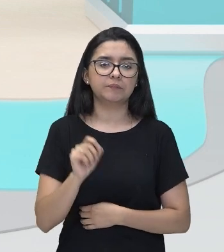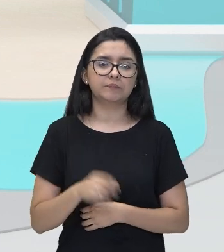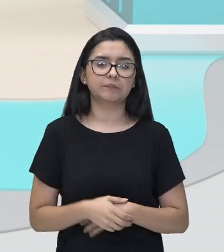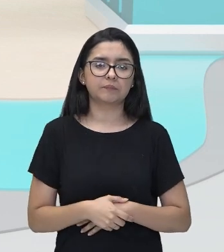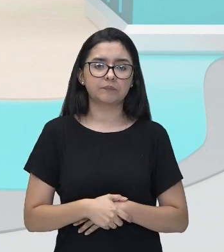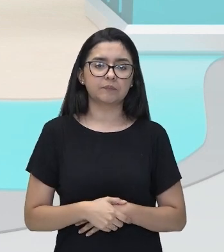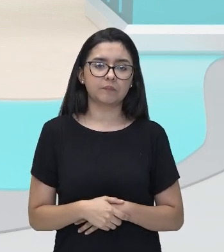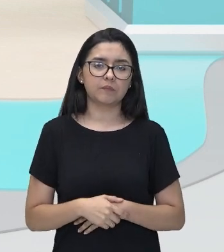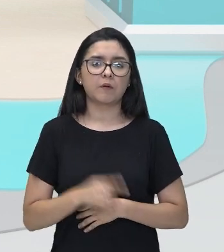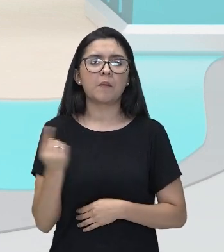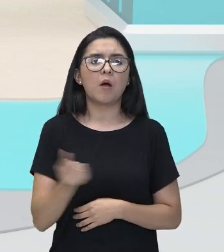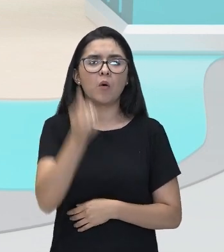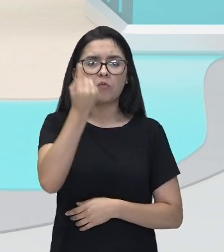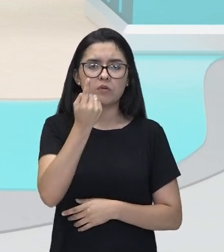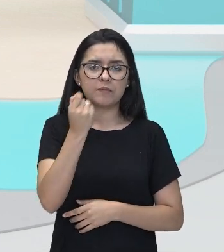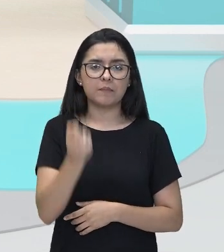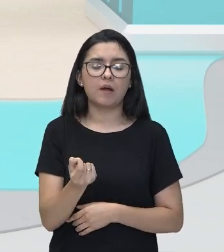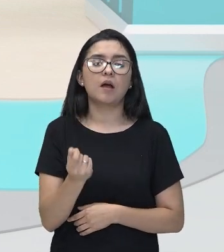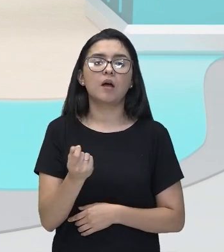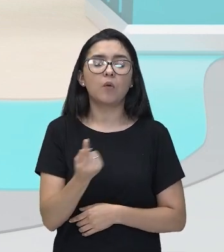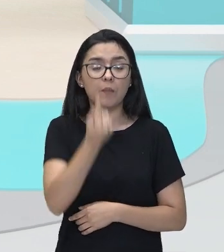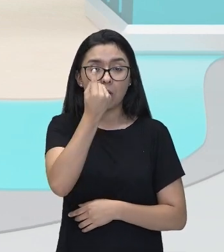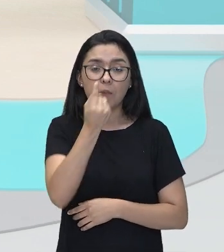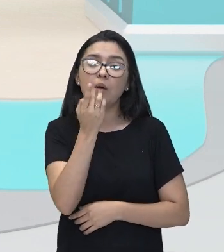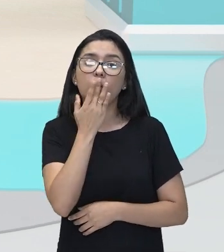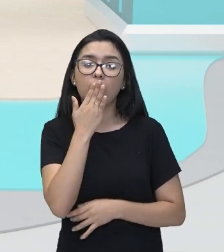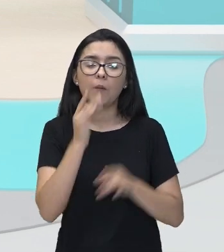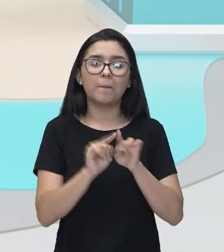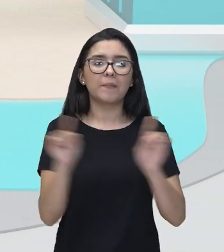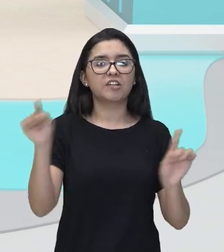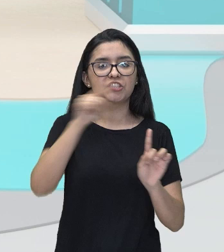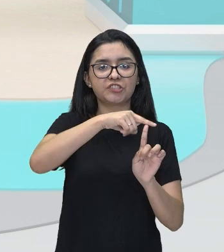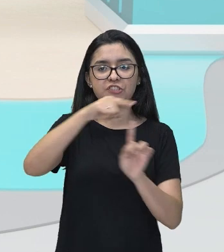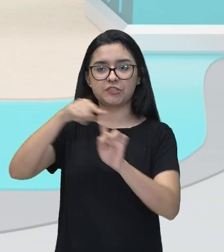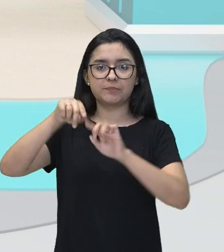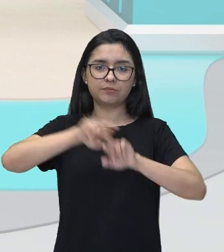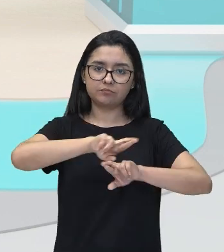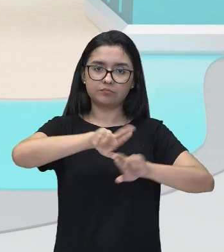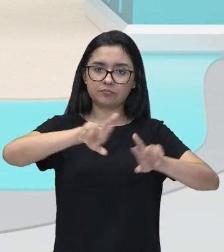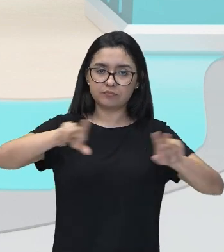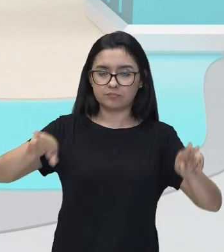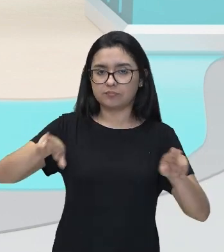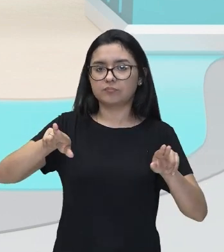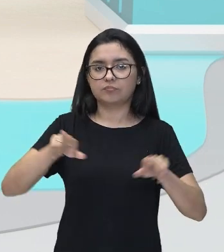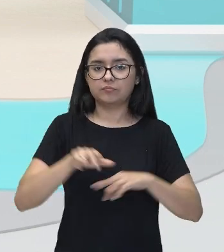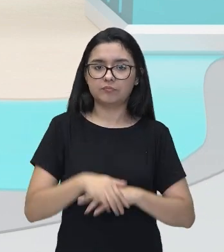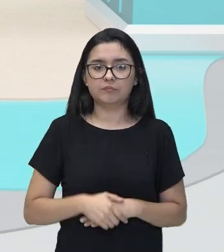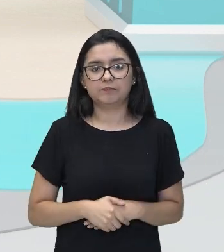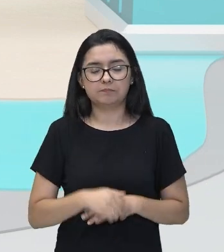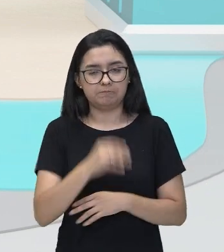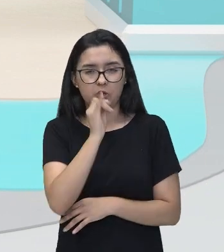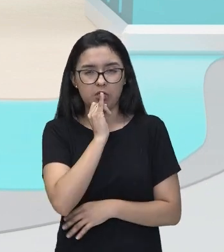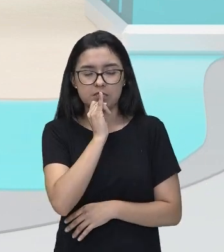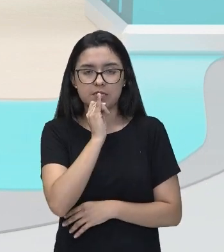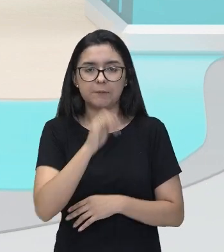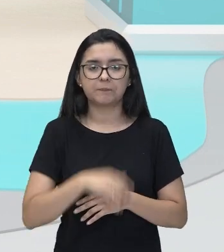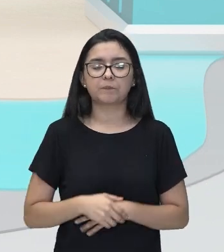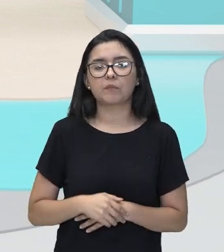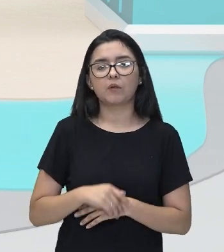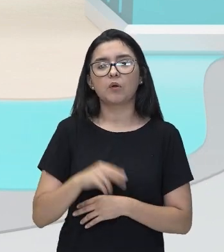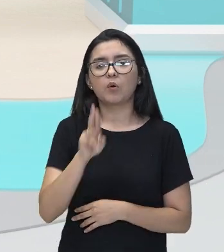uma mesma cor, só com tonalidades diferentes, ou seja, ele usa